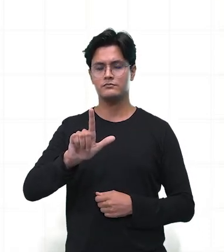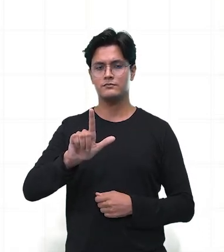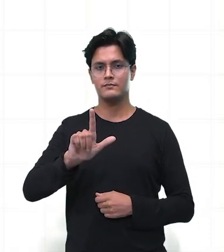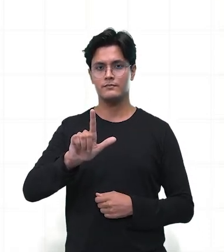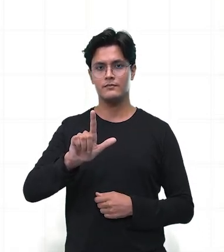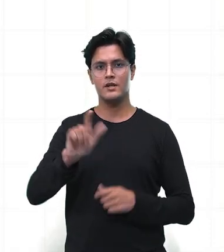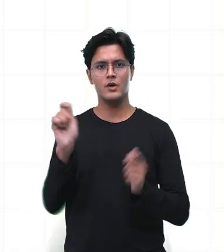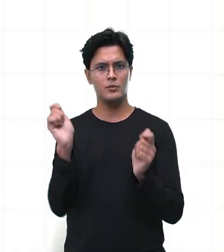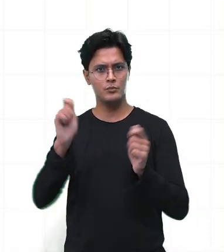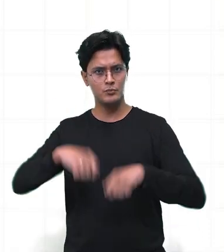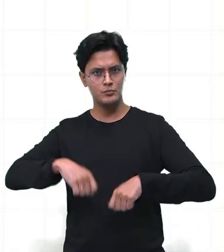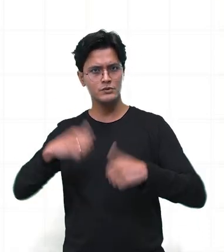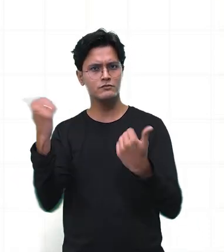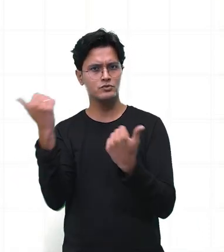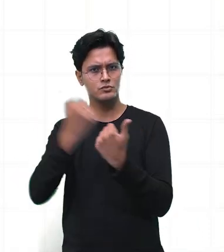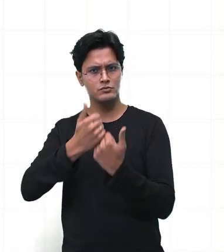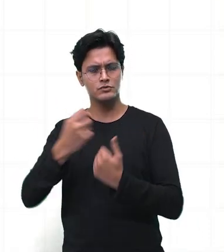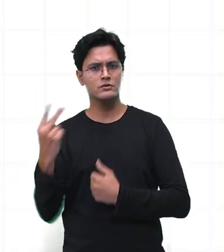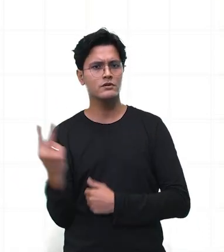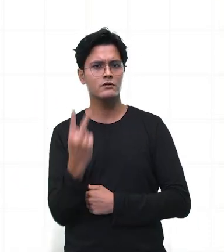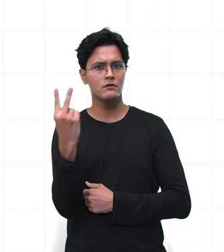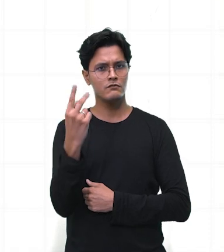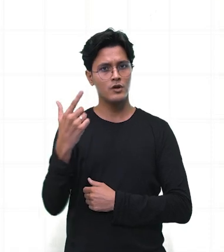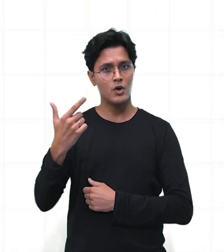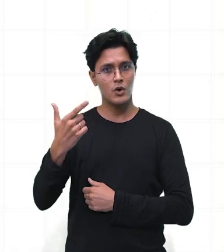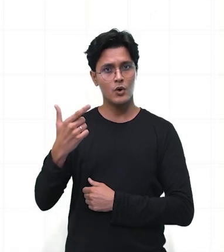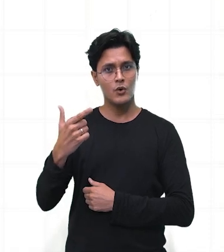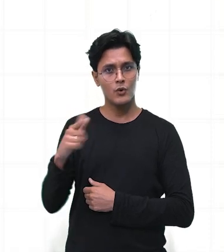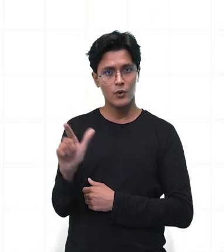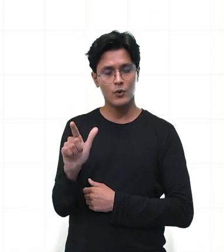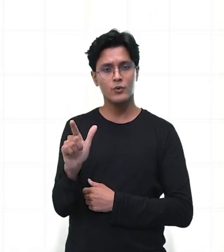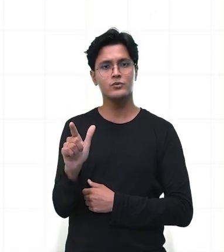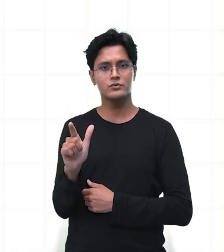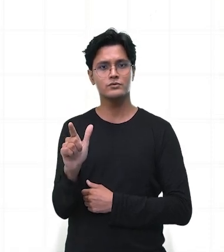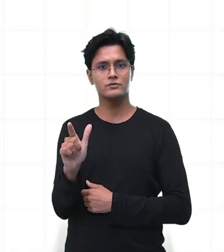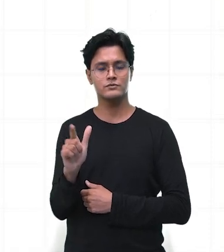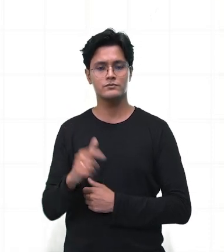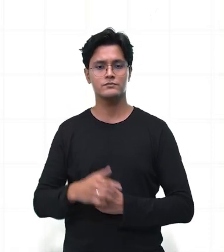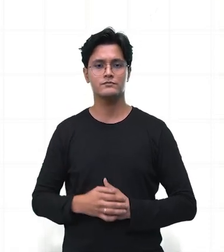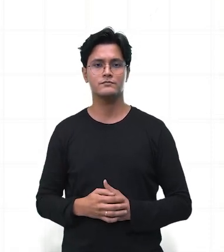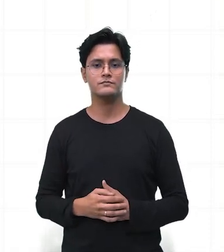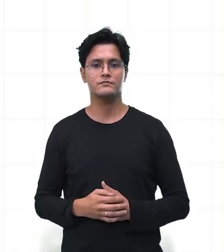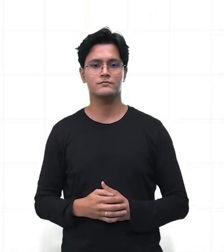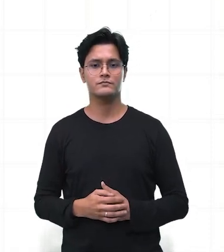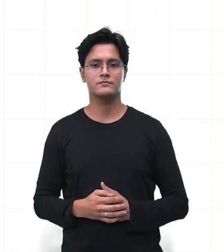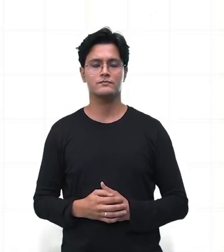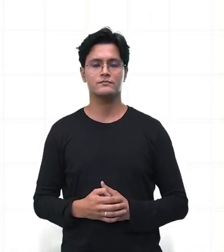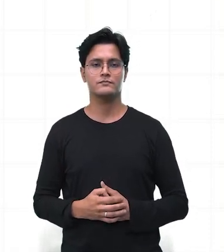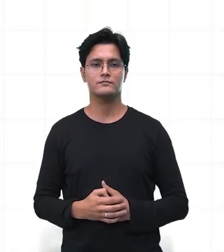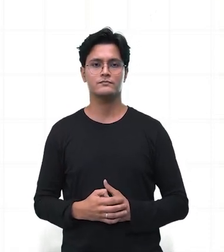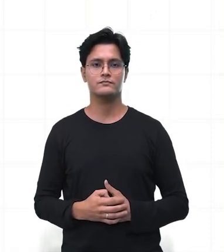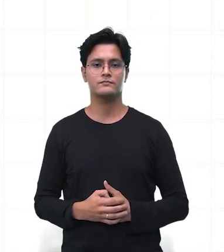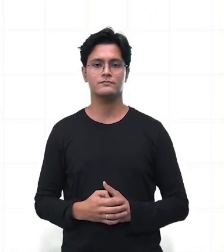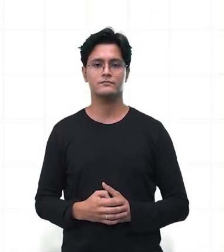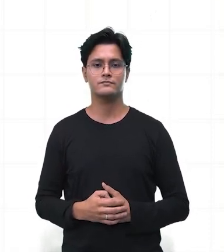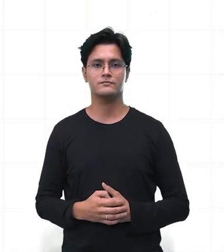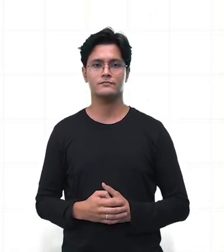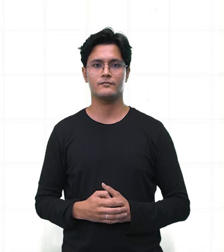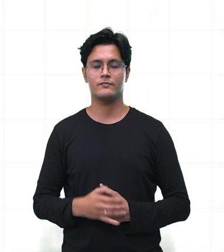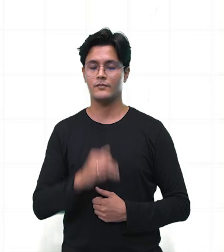colocar outro valor que não seja, olha só, essa aqui é